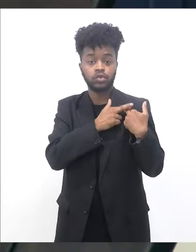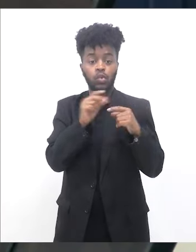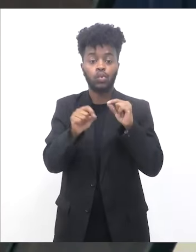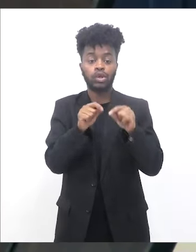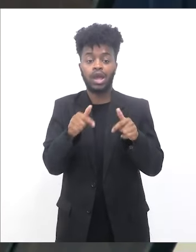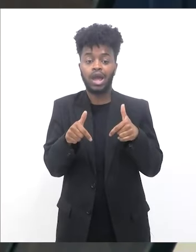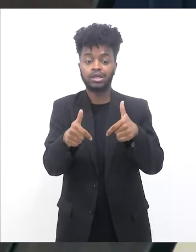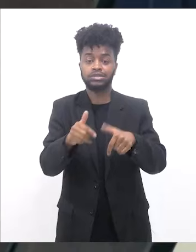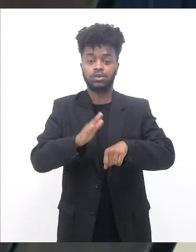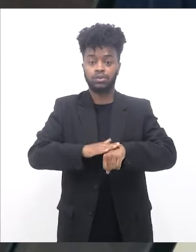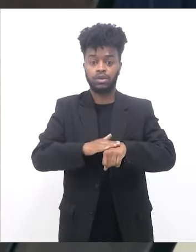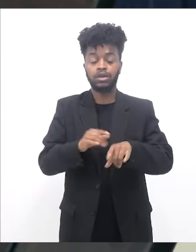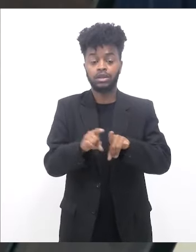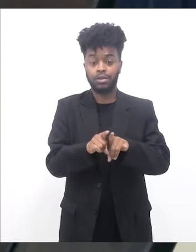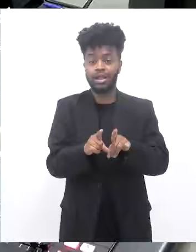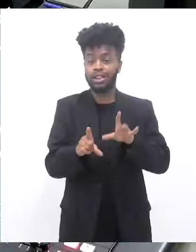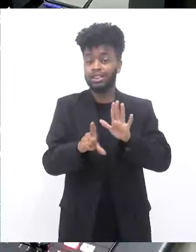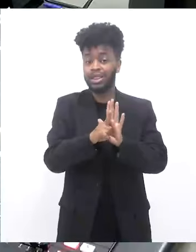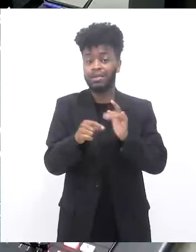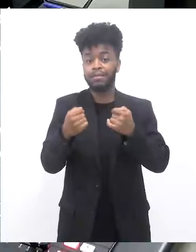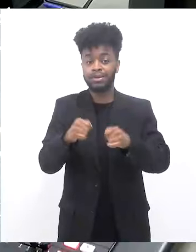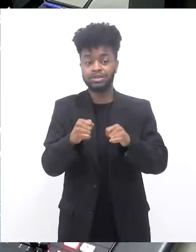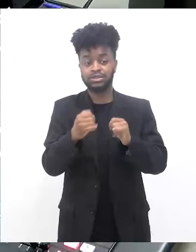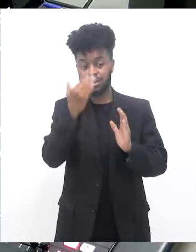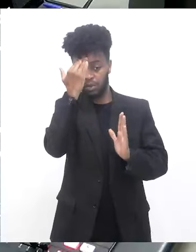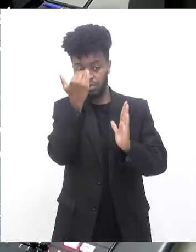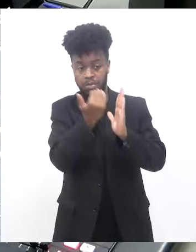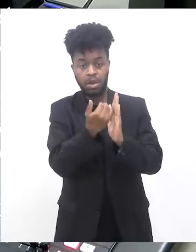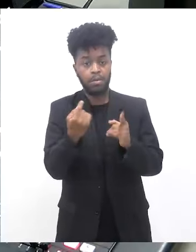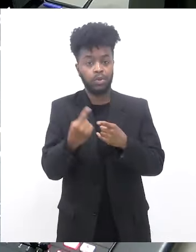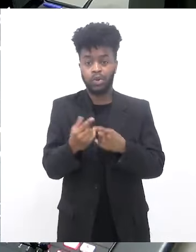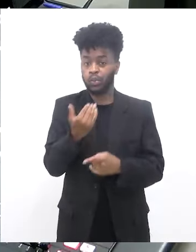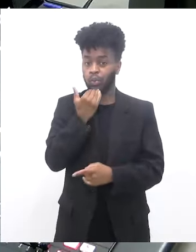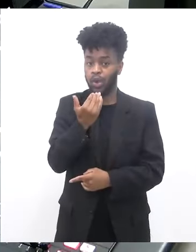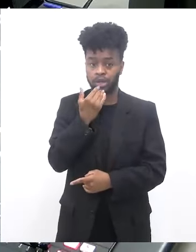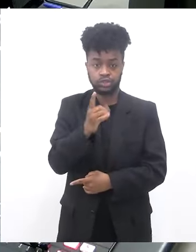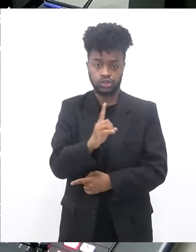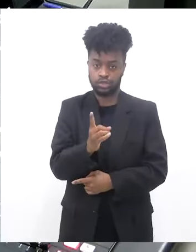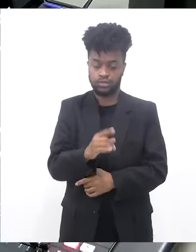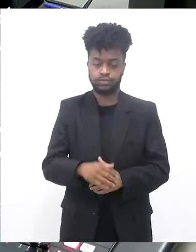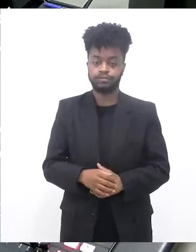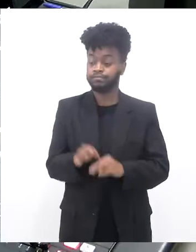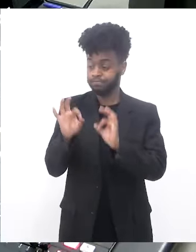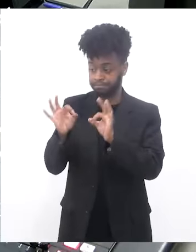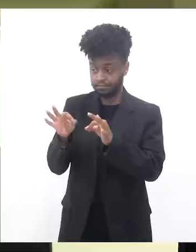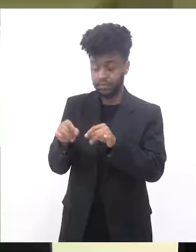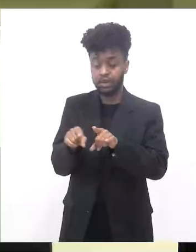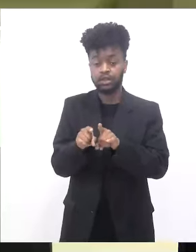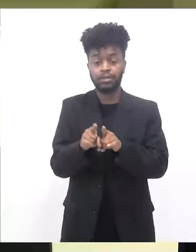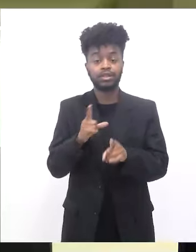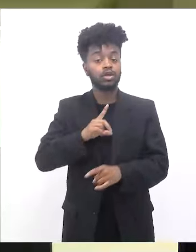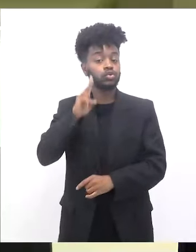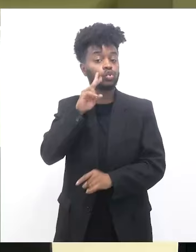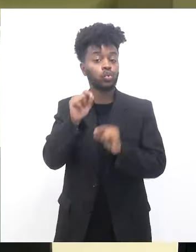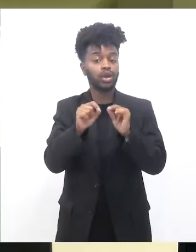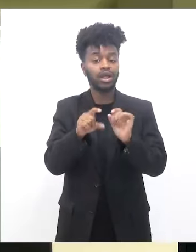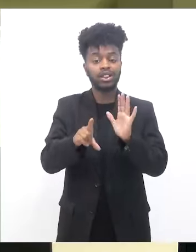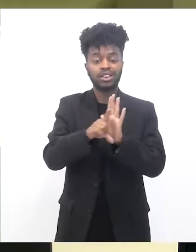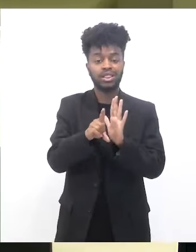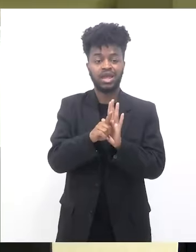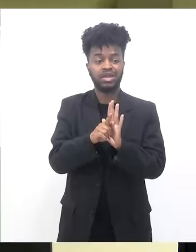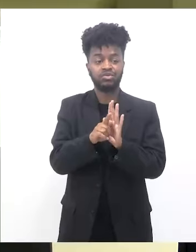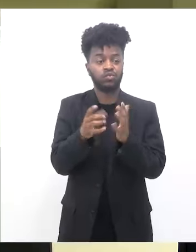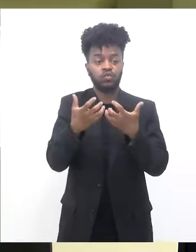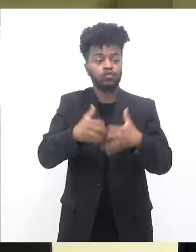responsável pelos seus atos. E a lei tem que ser aplicada, senão não adianta para nada, indistintamente. Né? Exatamente. E tem aquela famosa história da lei que